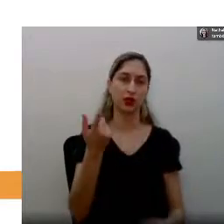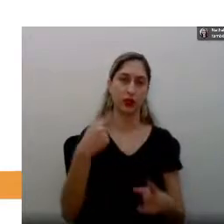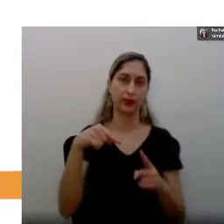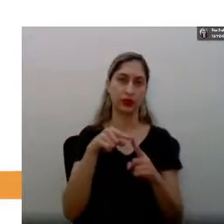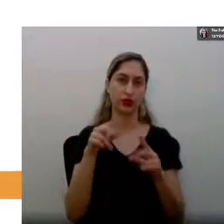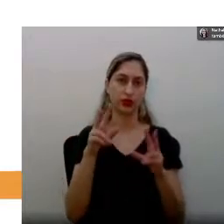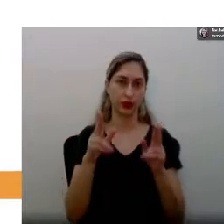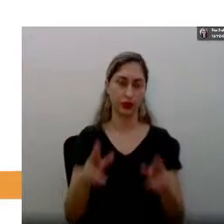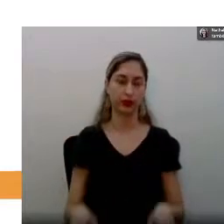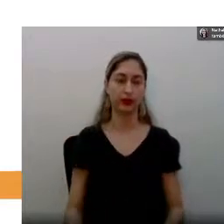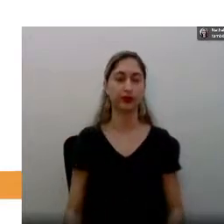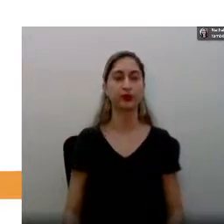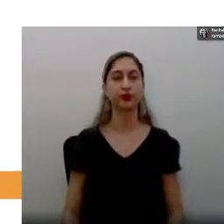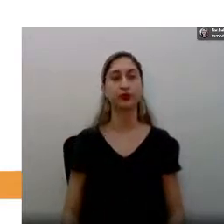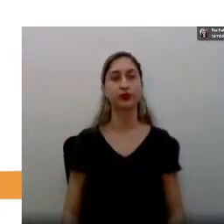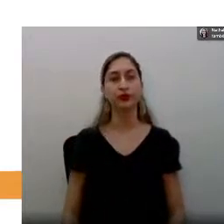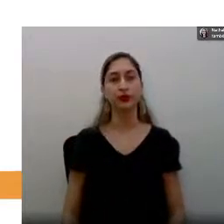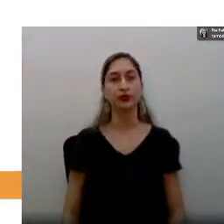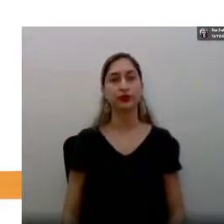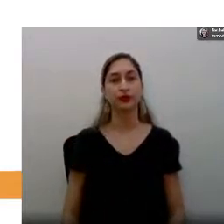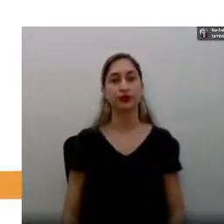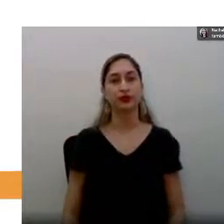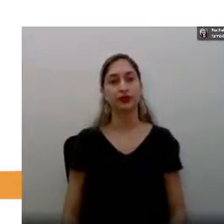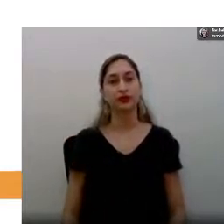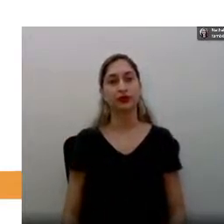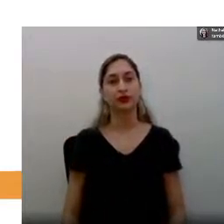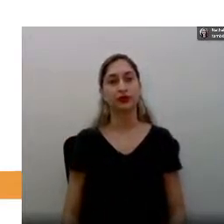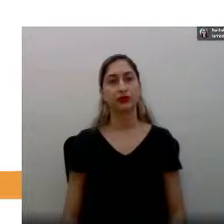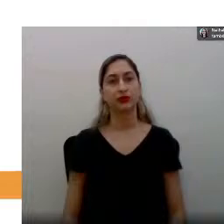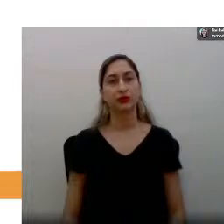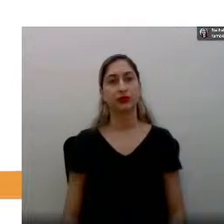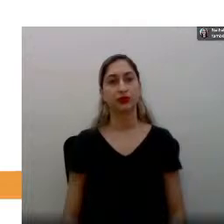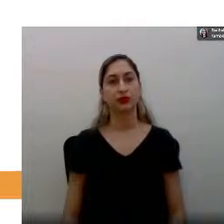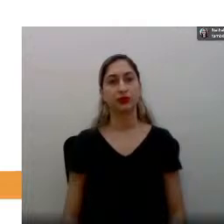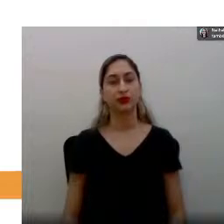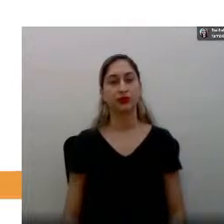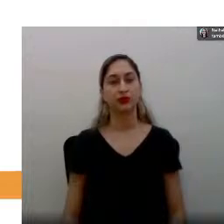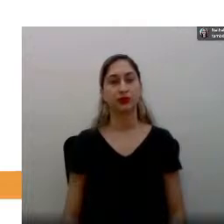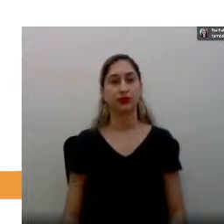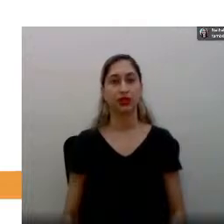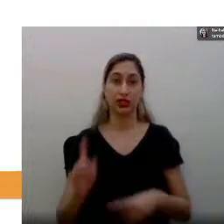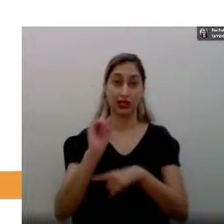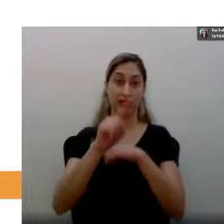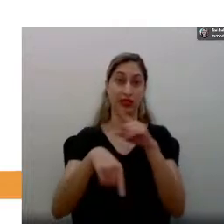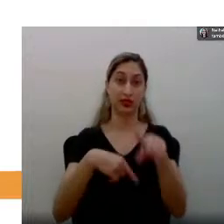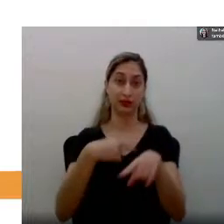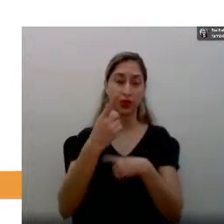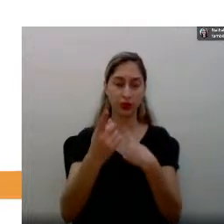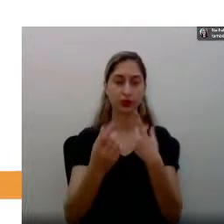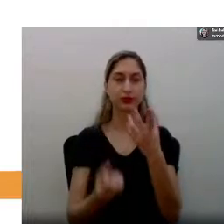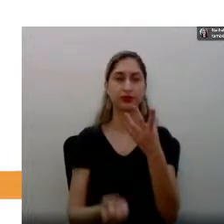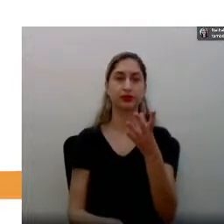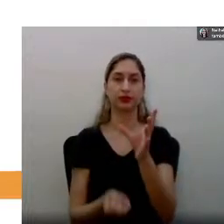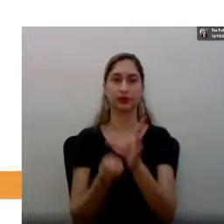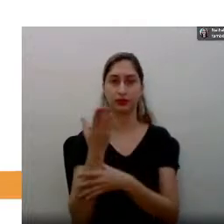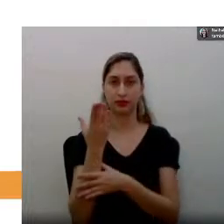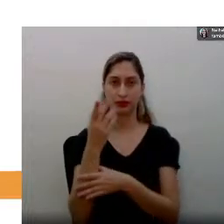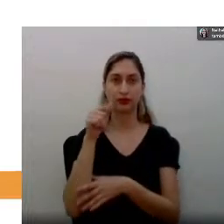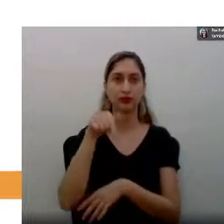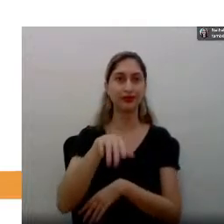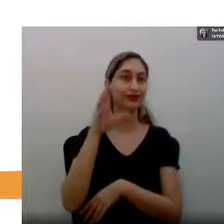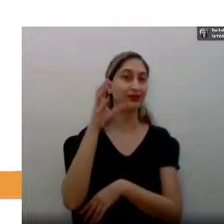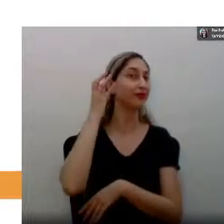e1952 né É já entrou no ar né na sabe daqui de Belo